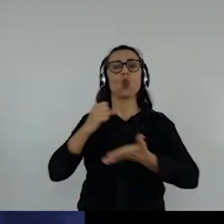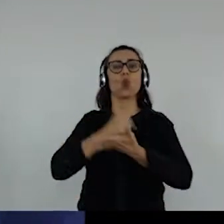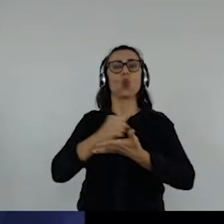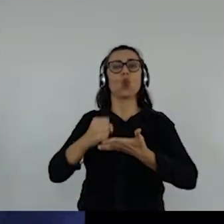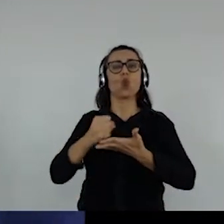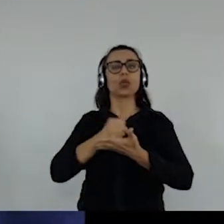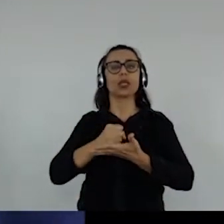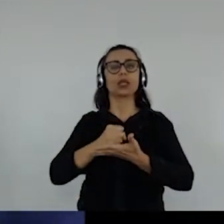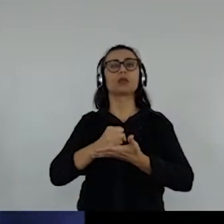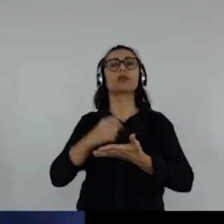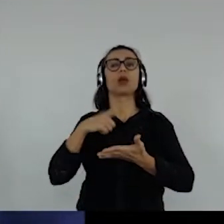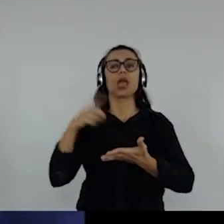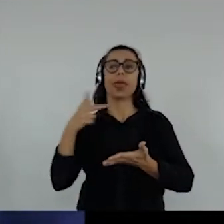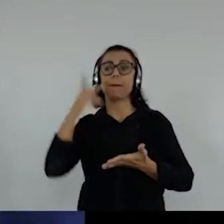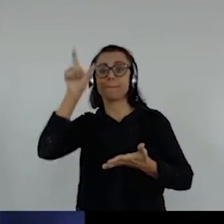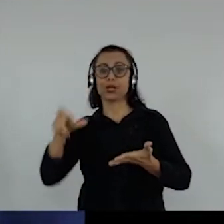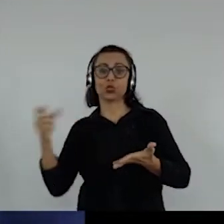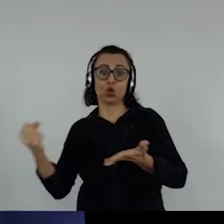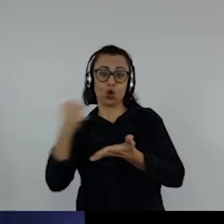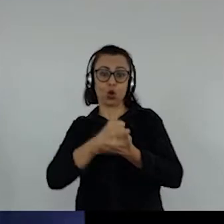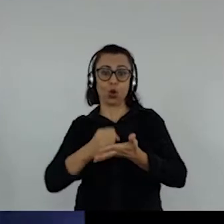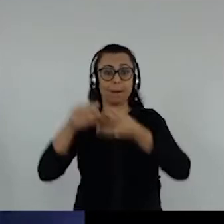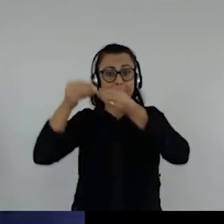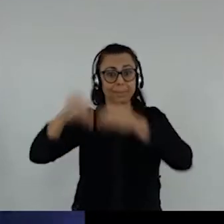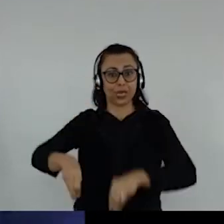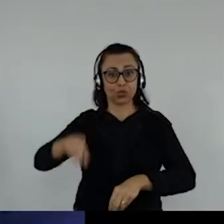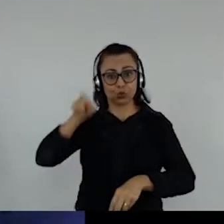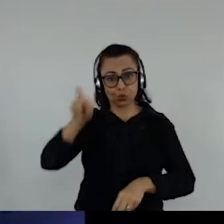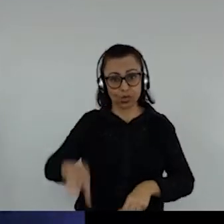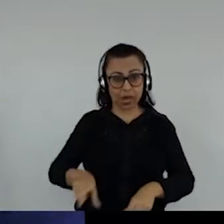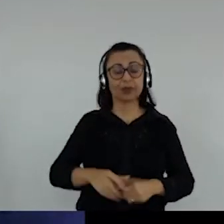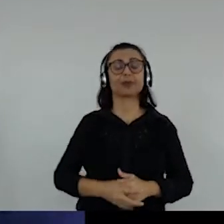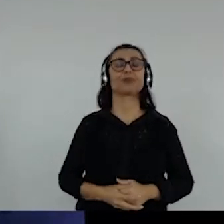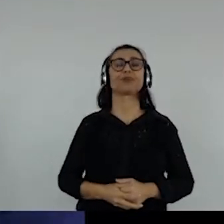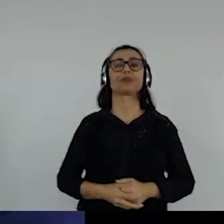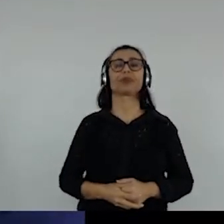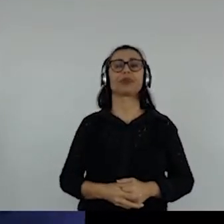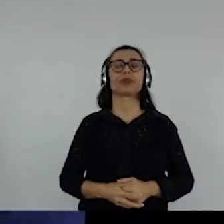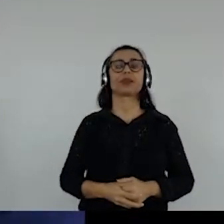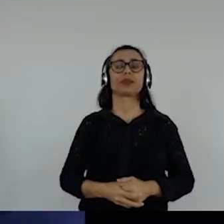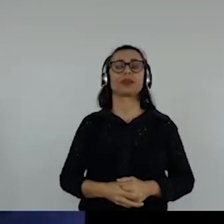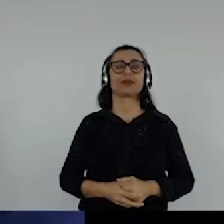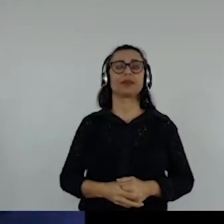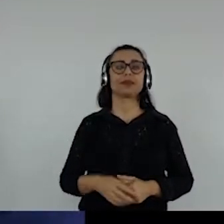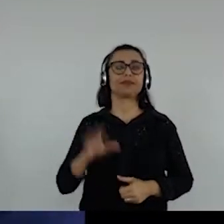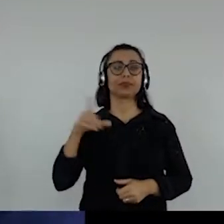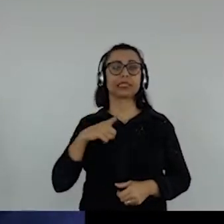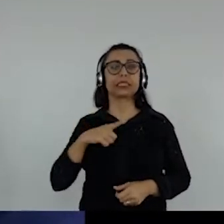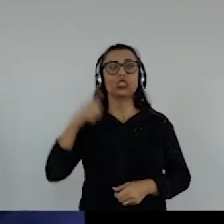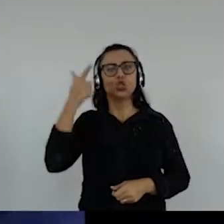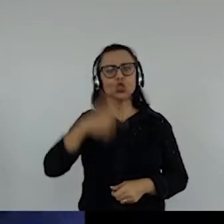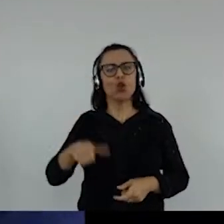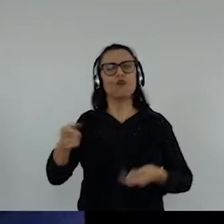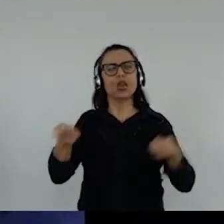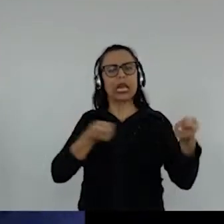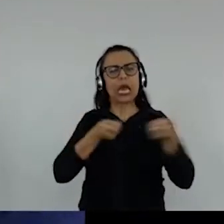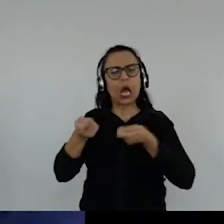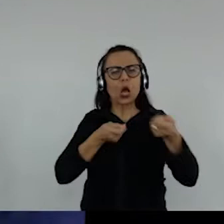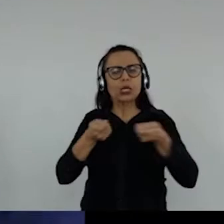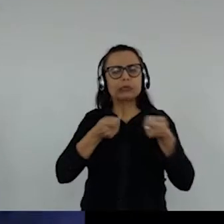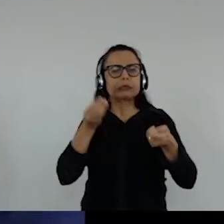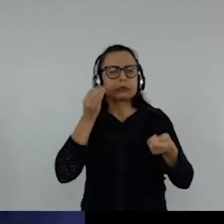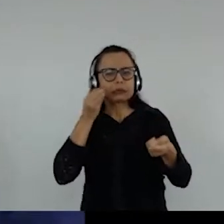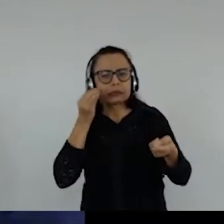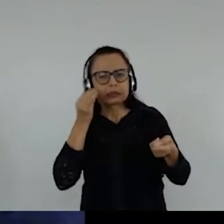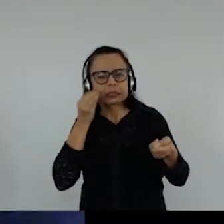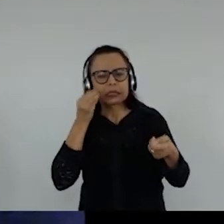prejudicado. O prejudicado tem que, se for uma renegociação séria, tão logo surja